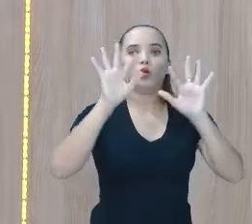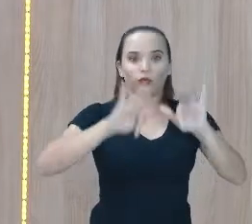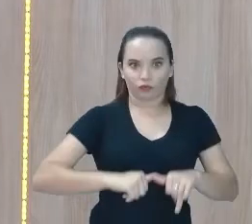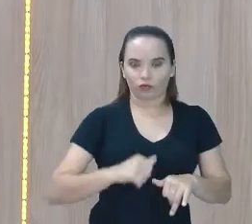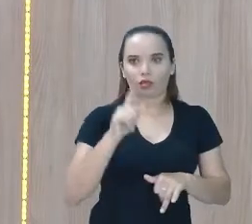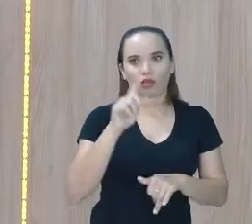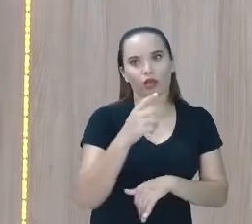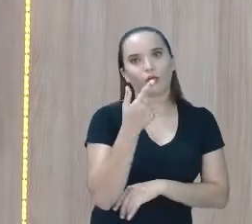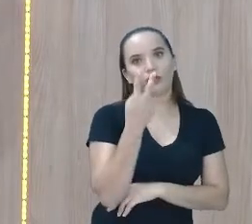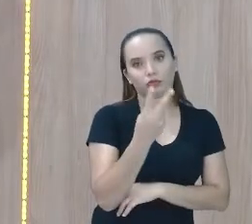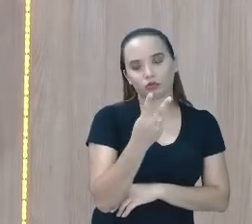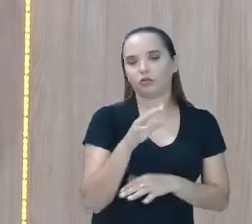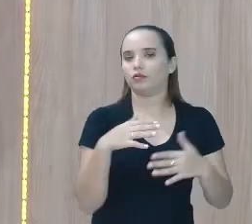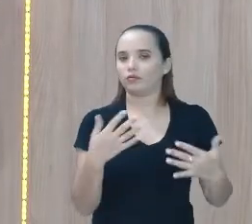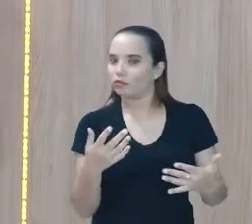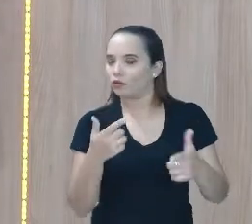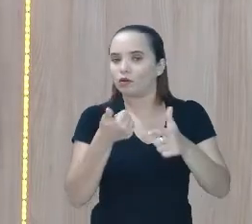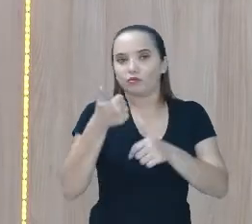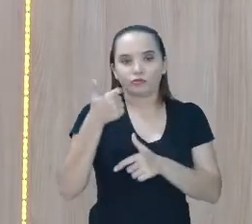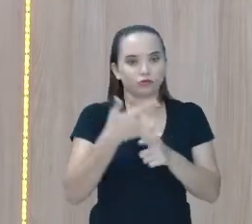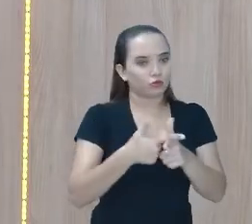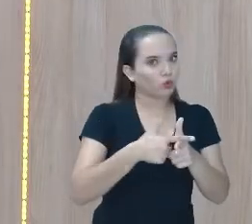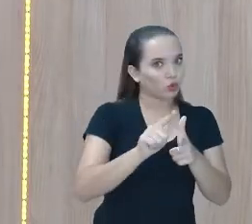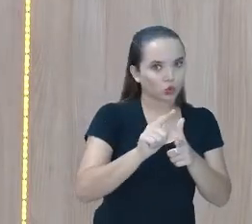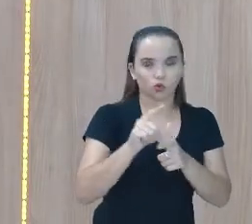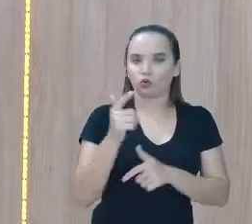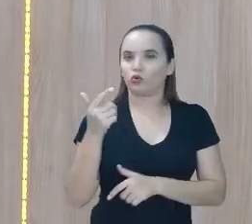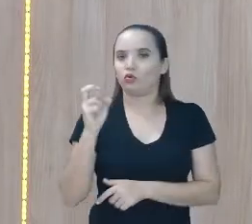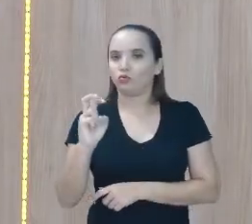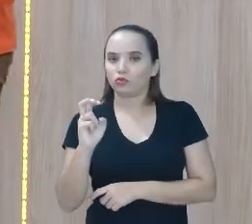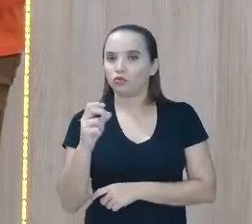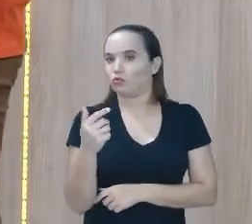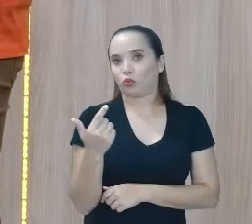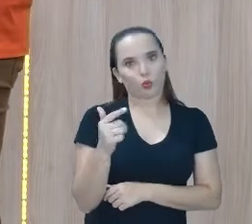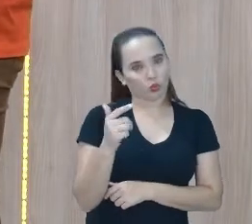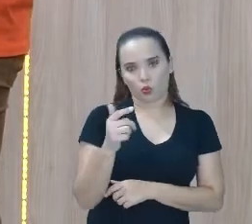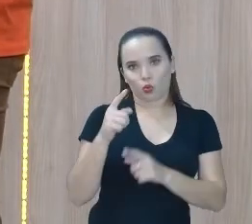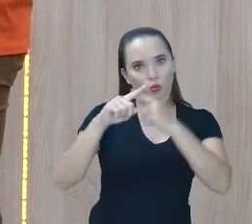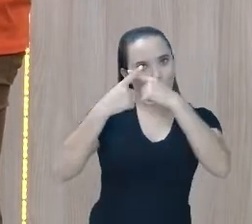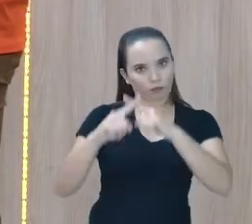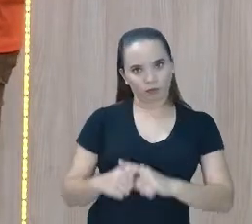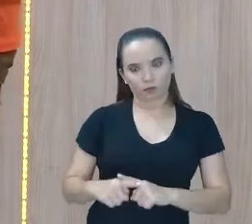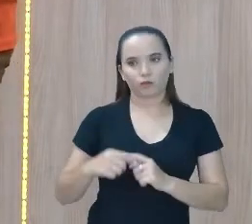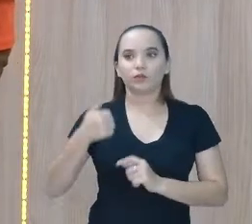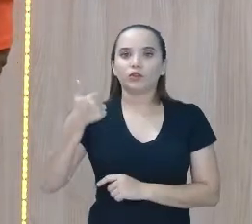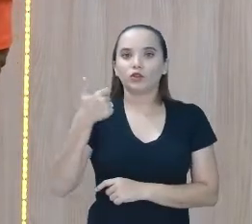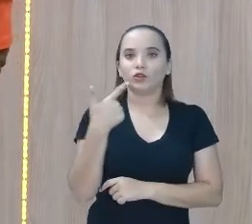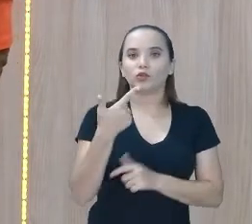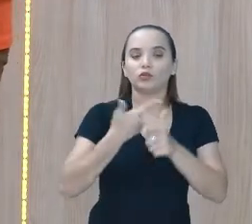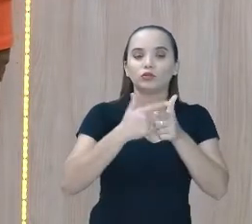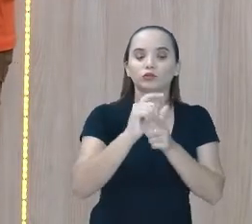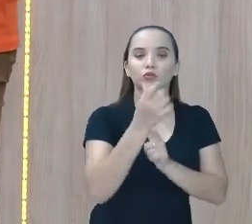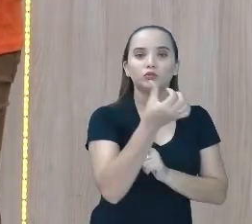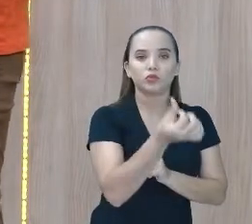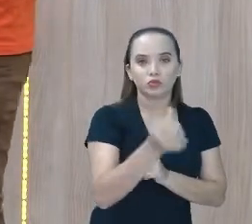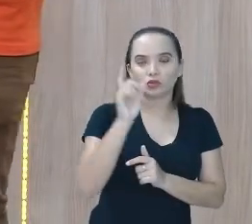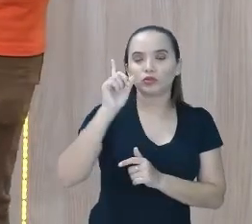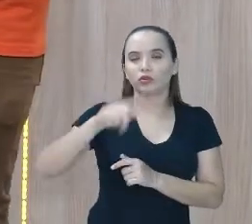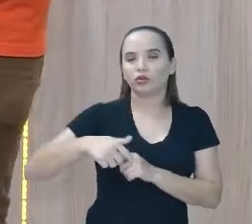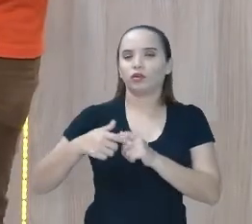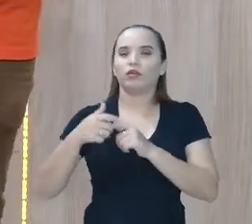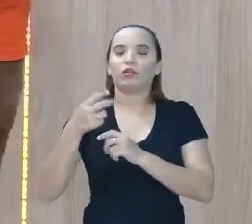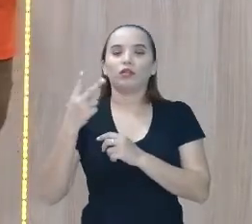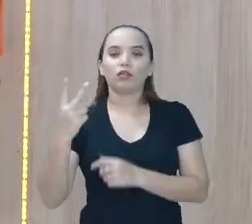12 não é múltiplo de 5, porque eu não deu uma divisão exata. E 12 dividido por 6 dá igual a 2 e o resto